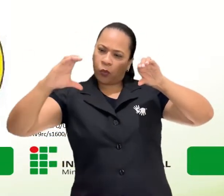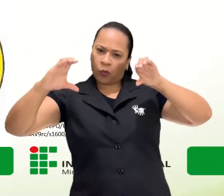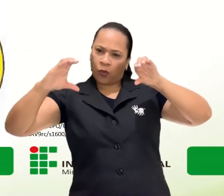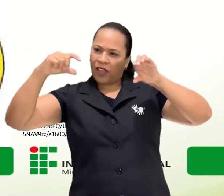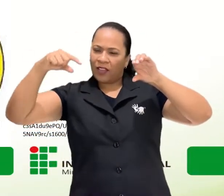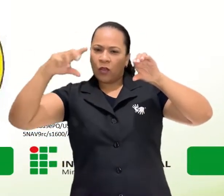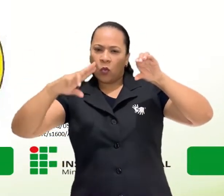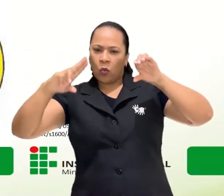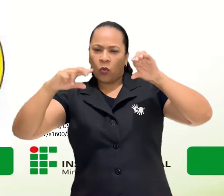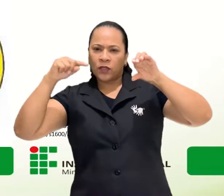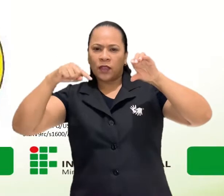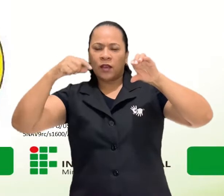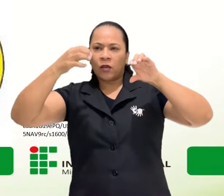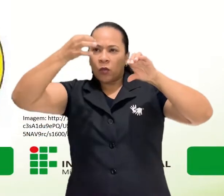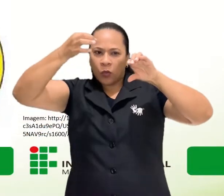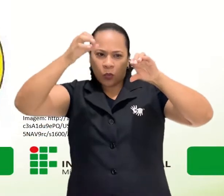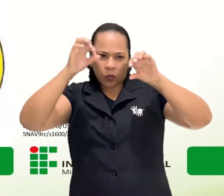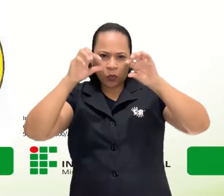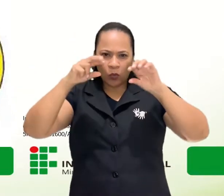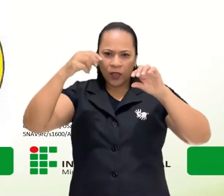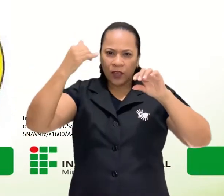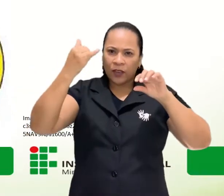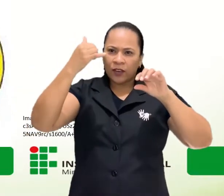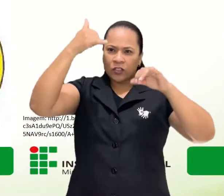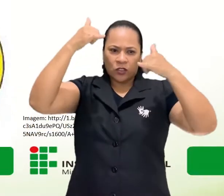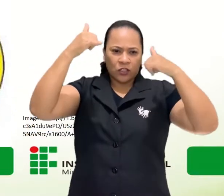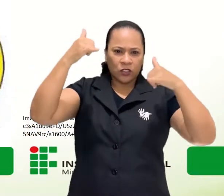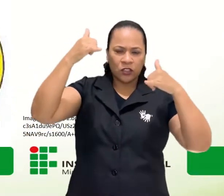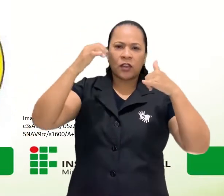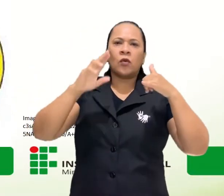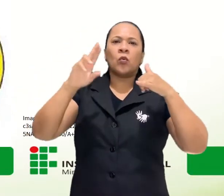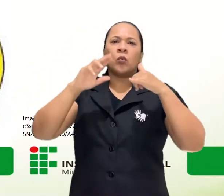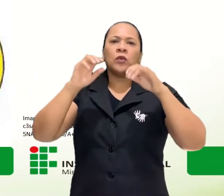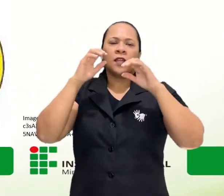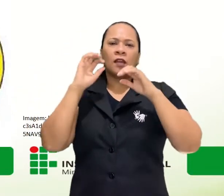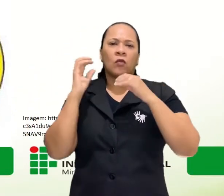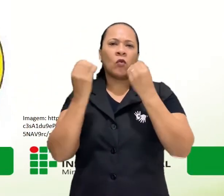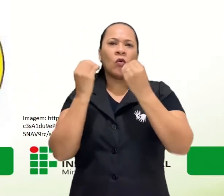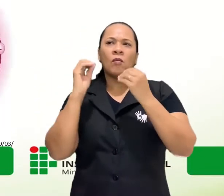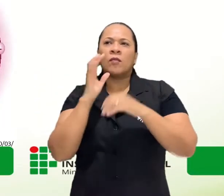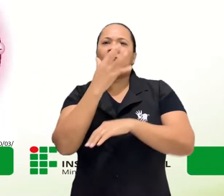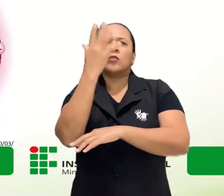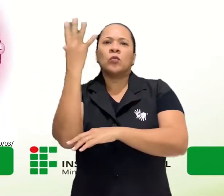forneceu explicações para a natureza elétrica da matéria.